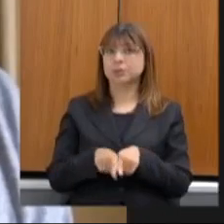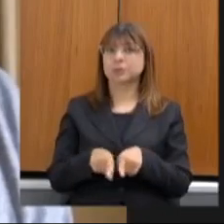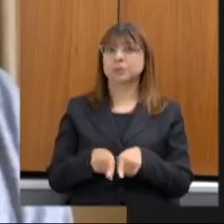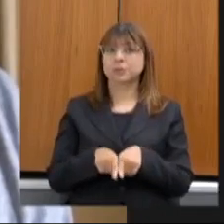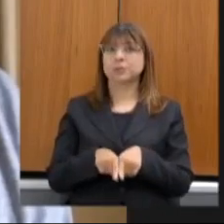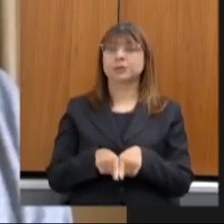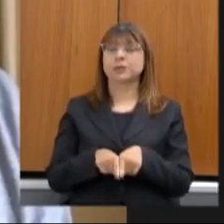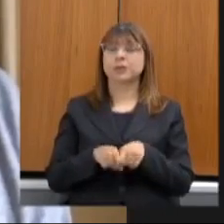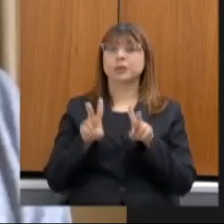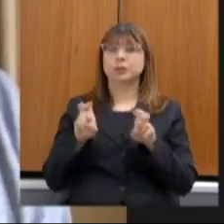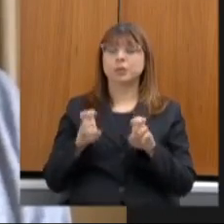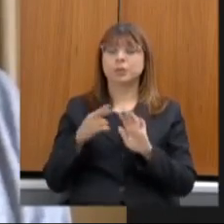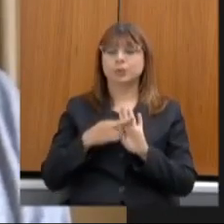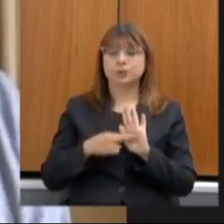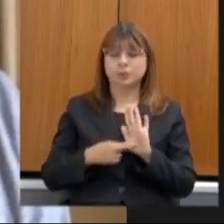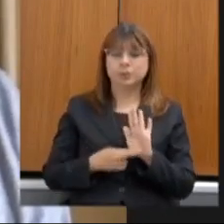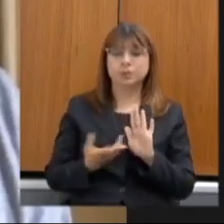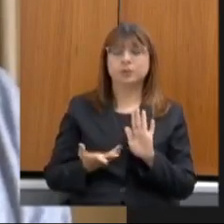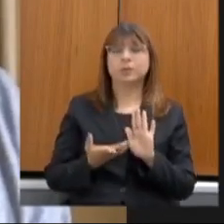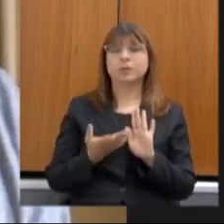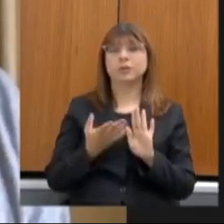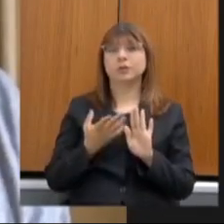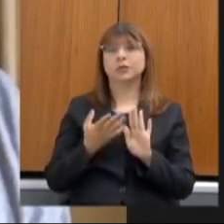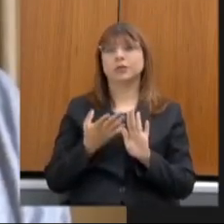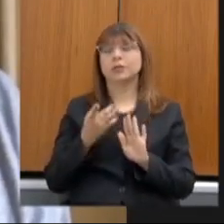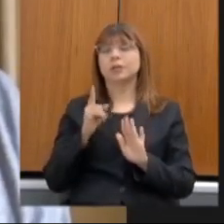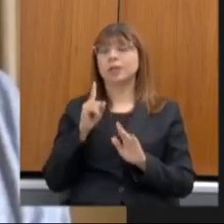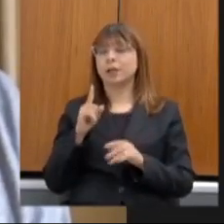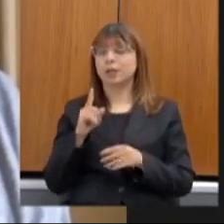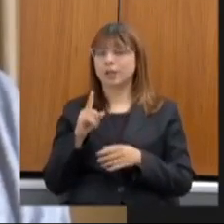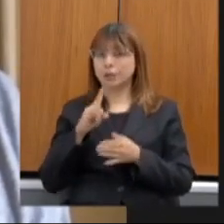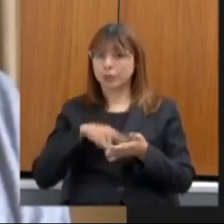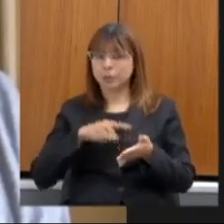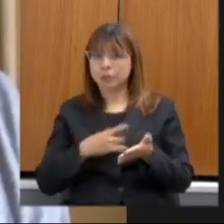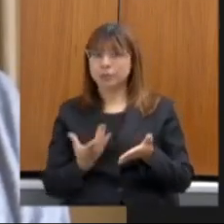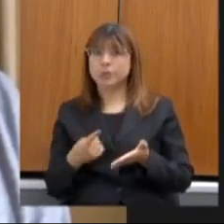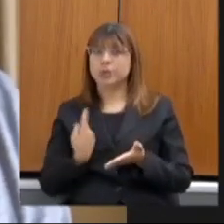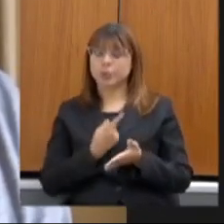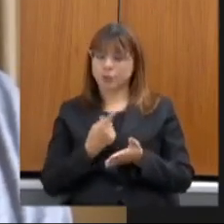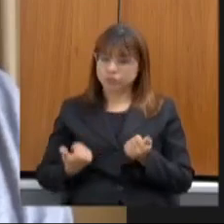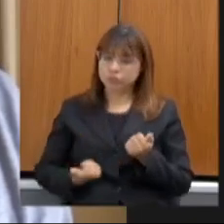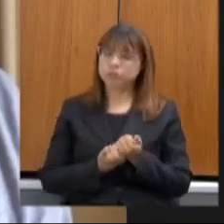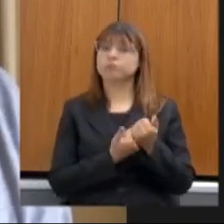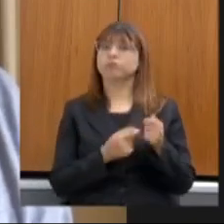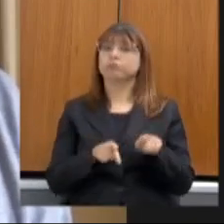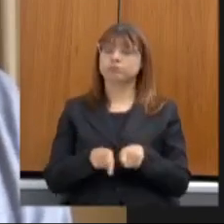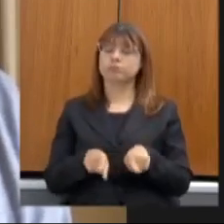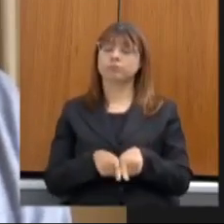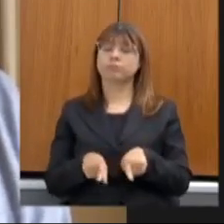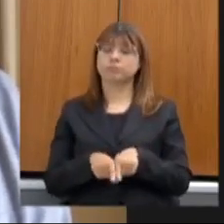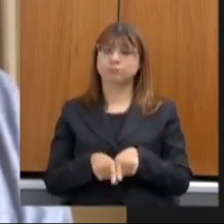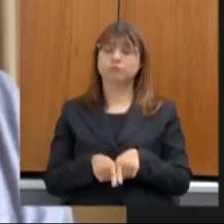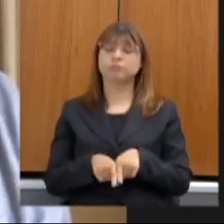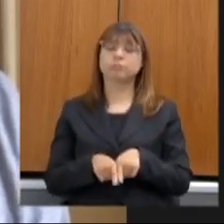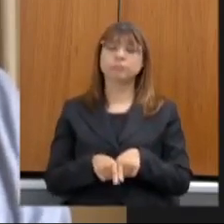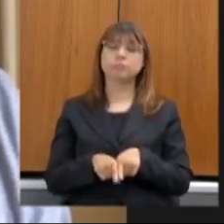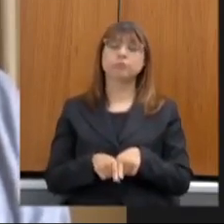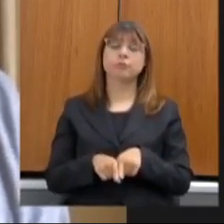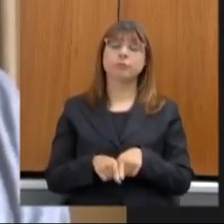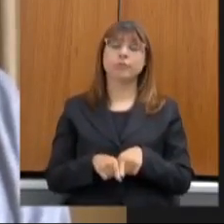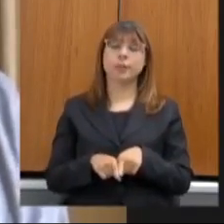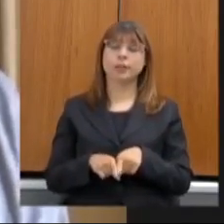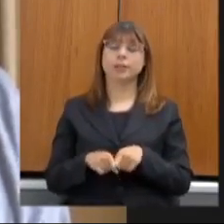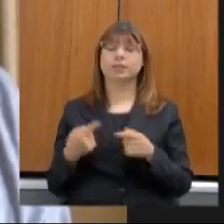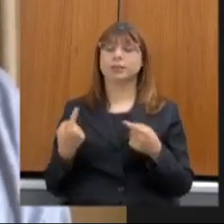tão importante é a questão da regularização Urbana e dividida alguma a gente tem apoiado muito também tá do o estado como as comunidades